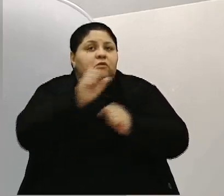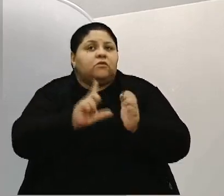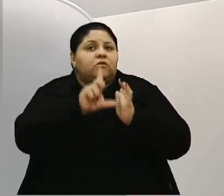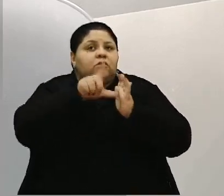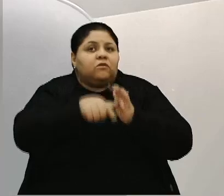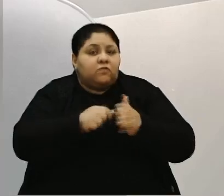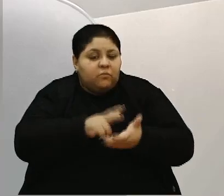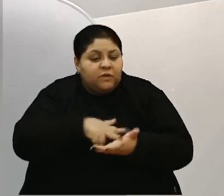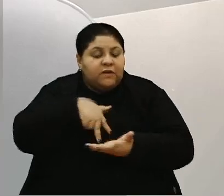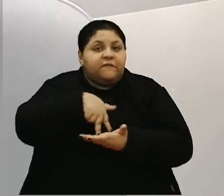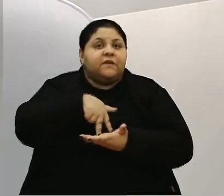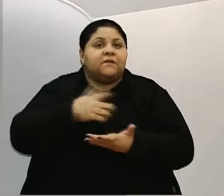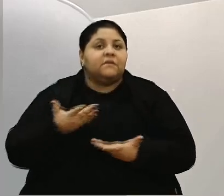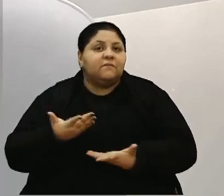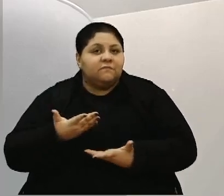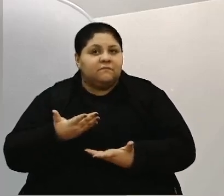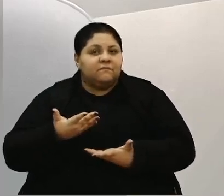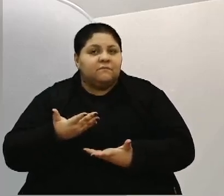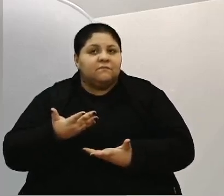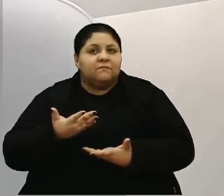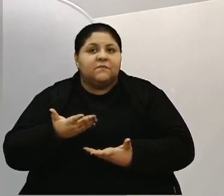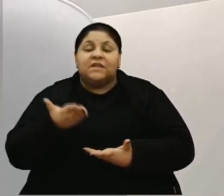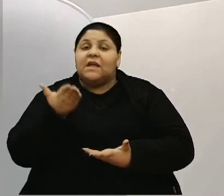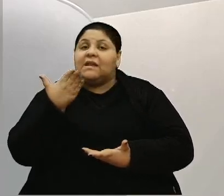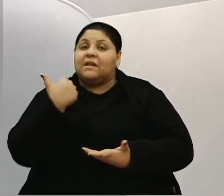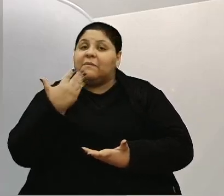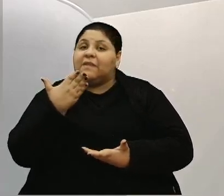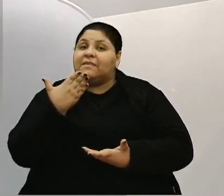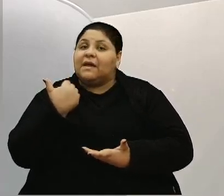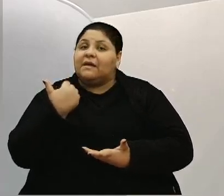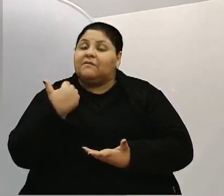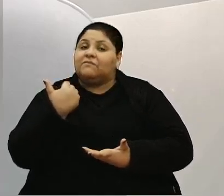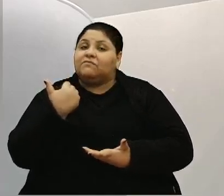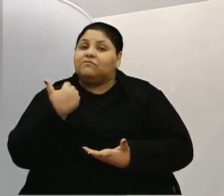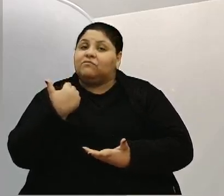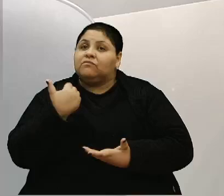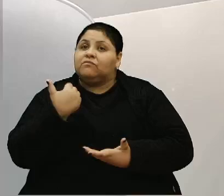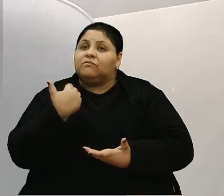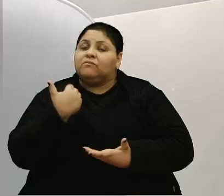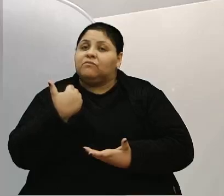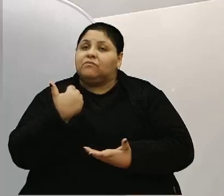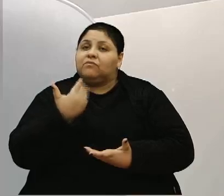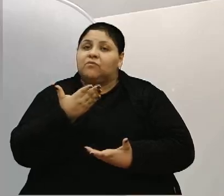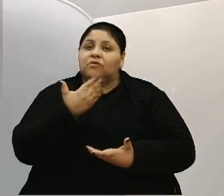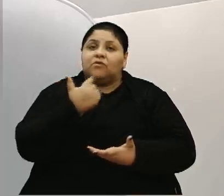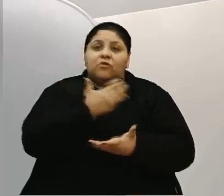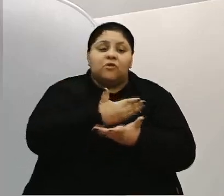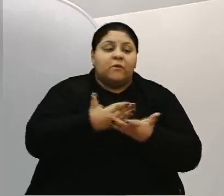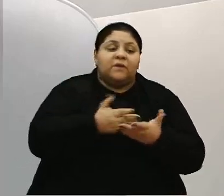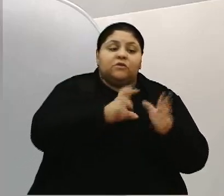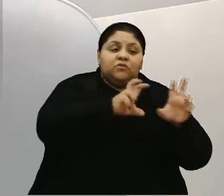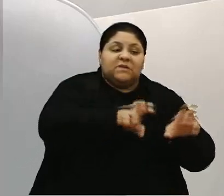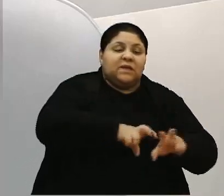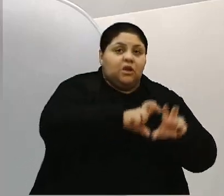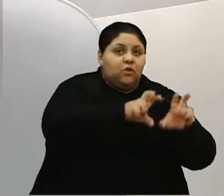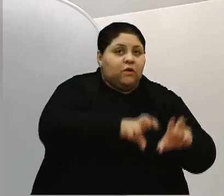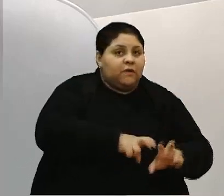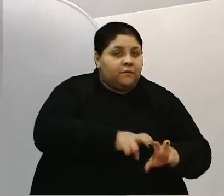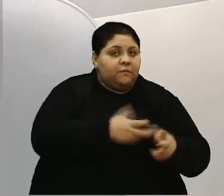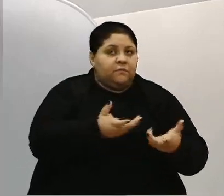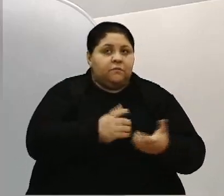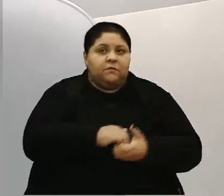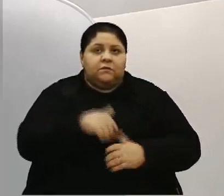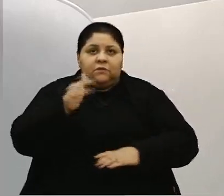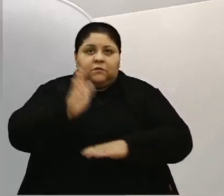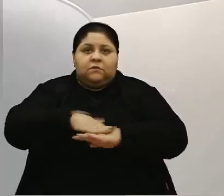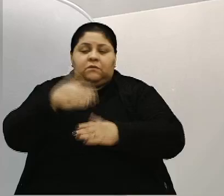levanta, vereador Lucas? Se alimentar. E o alimento vem de lá do interior. A